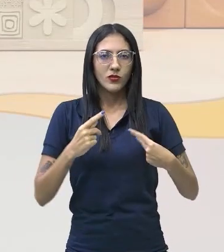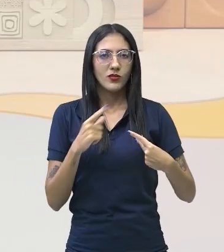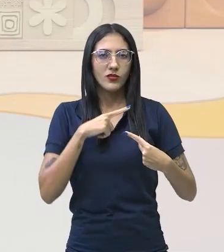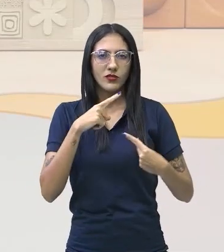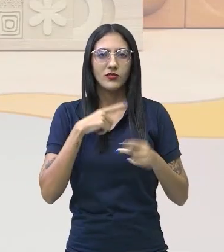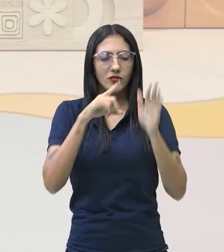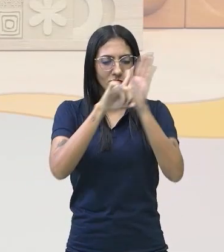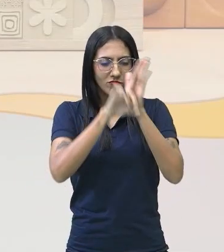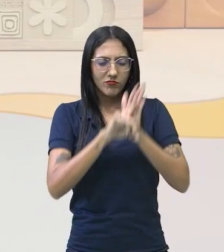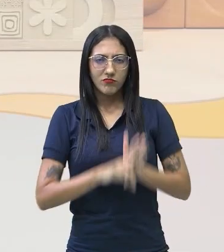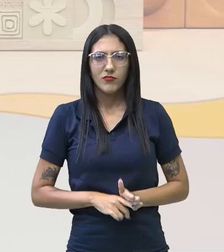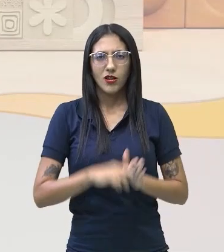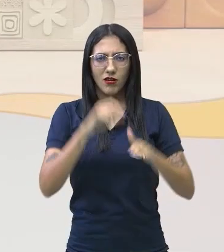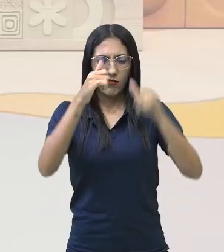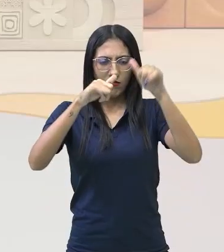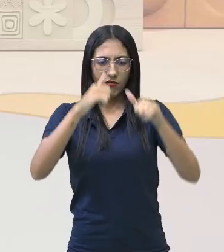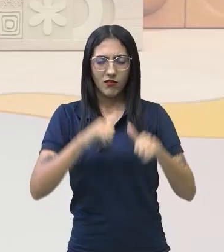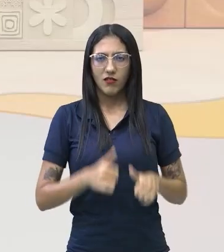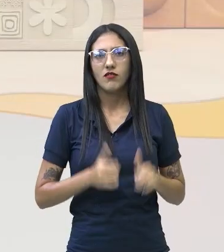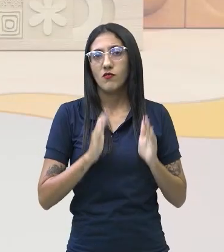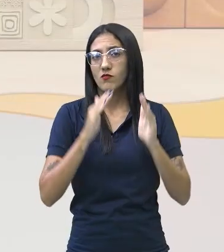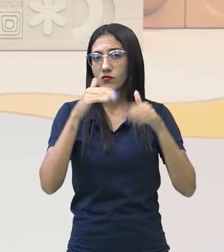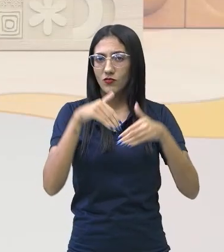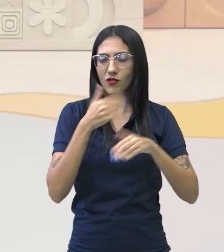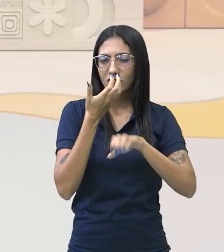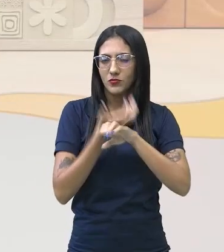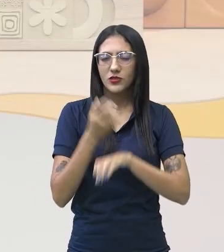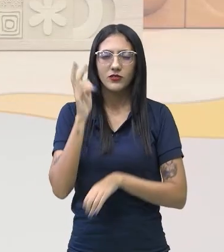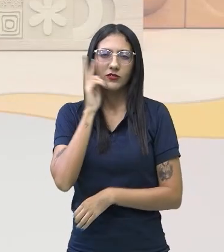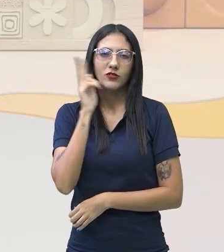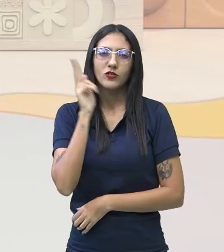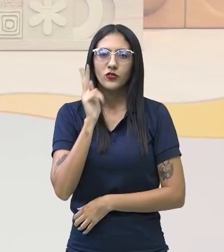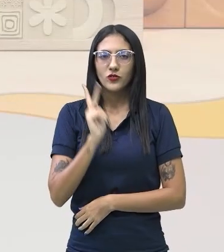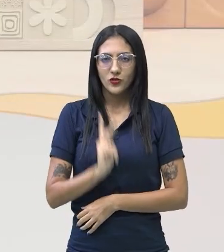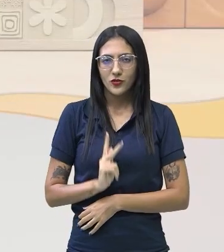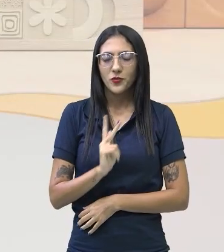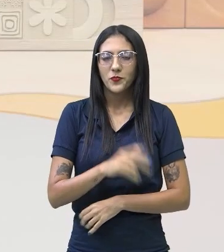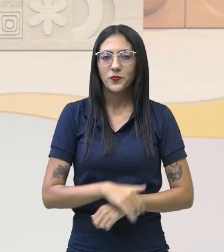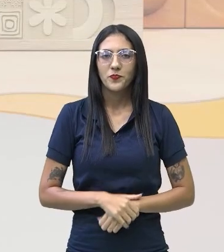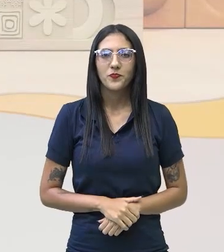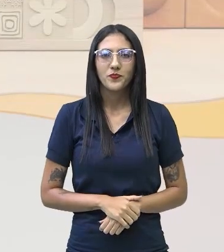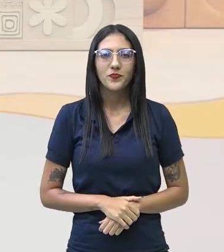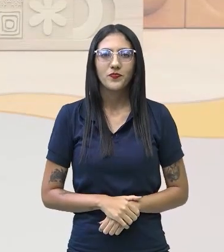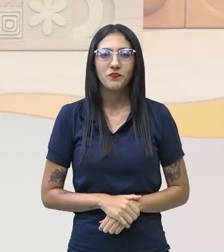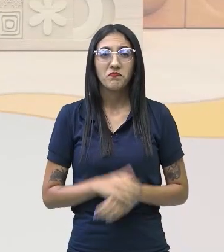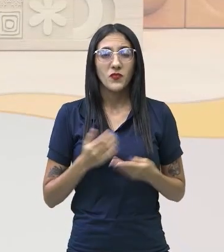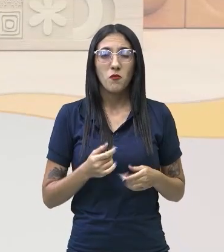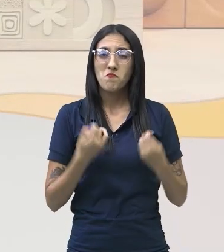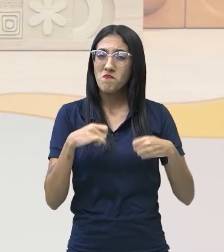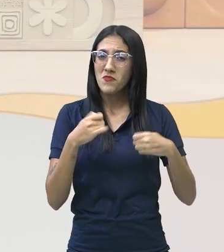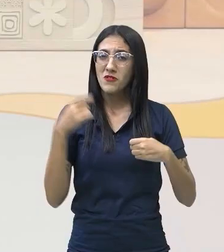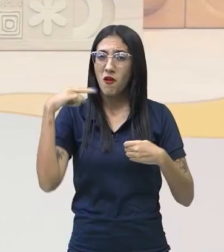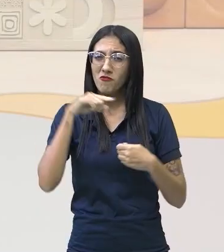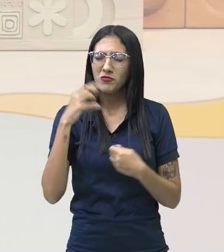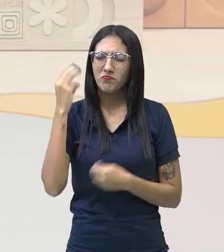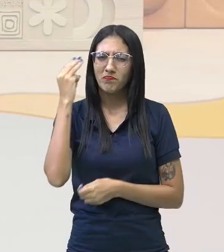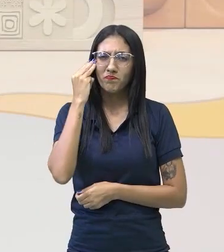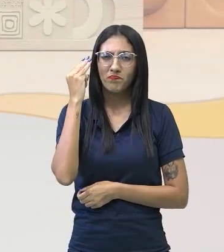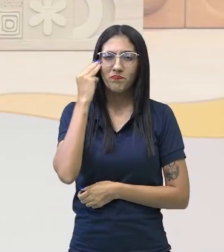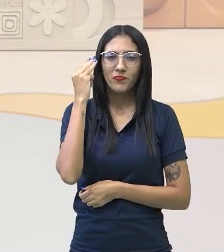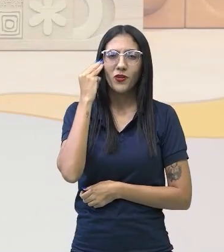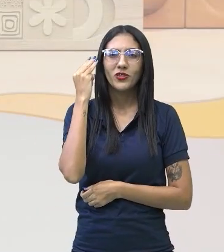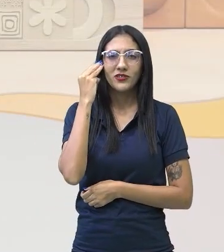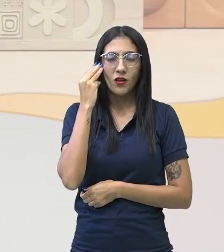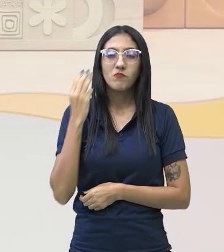aí como objeto, então, dessa história, tá? Então, guarda aí na memória de vocês